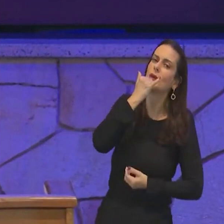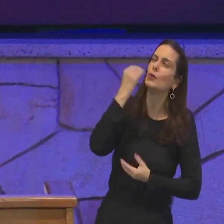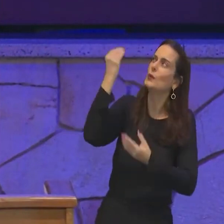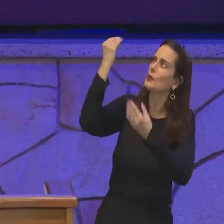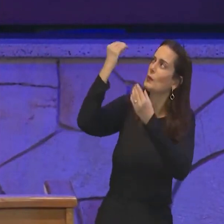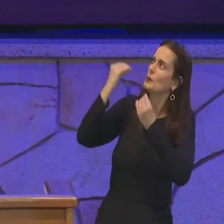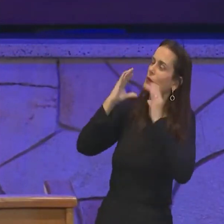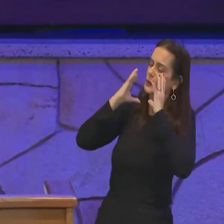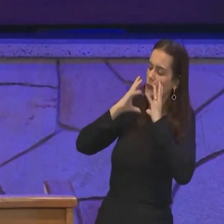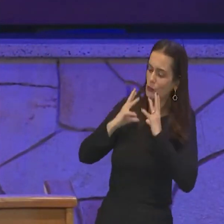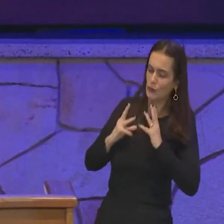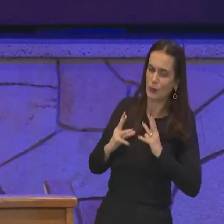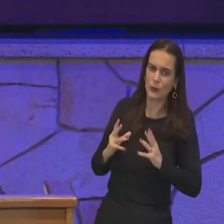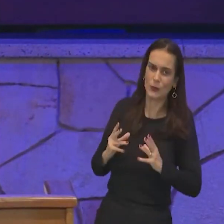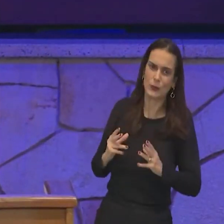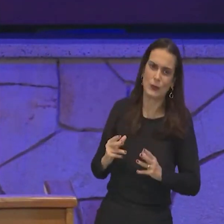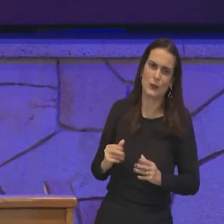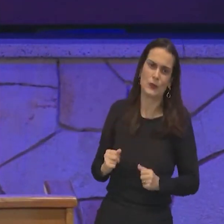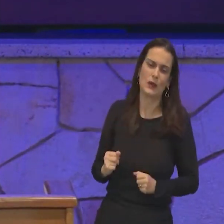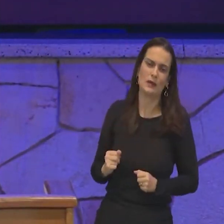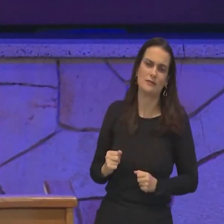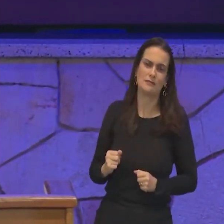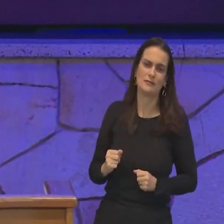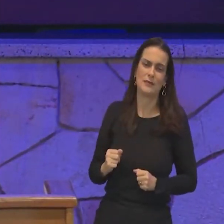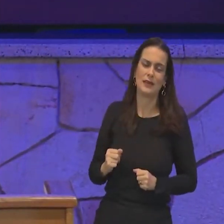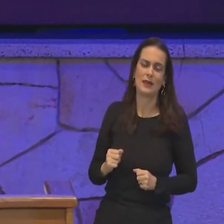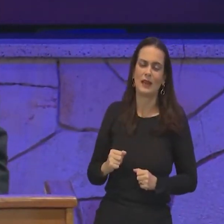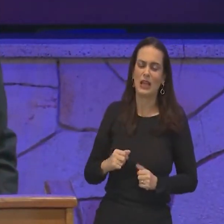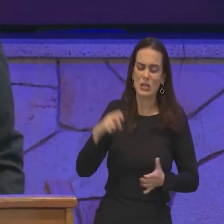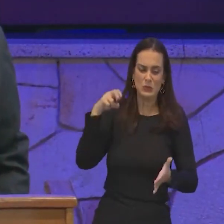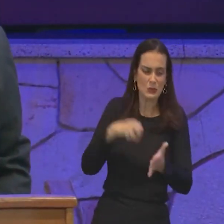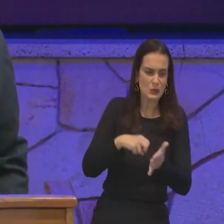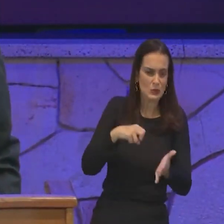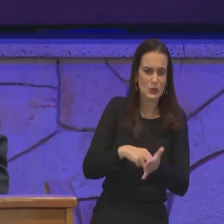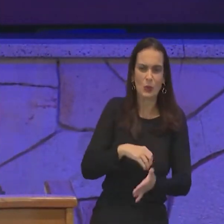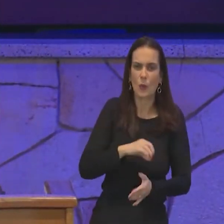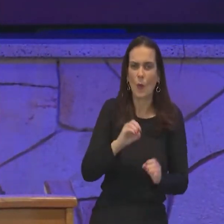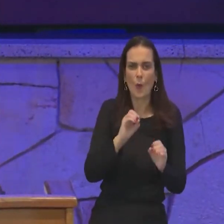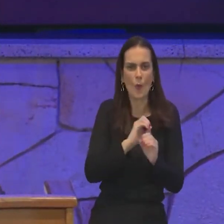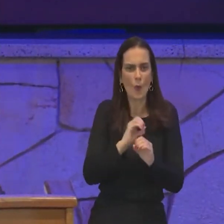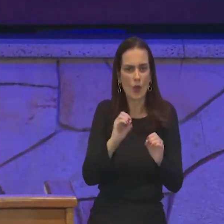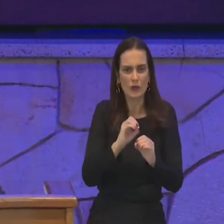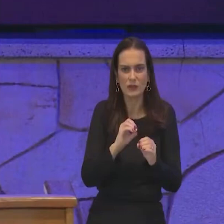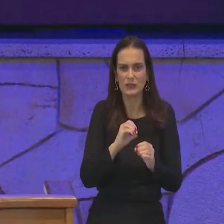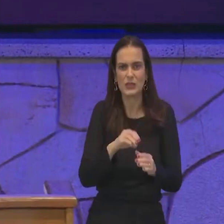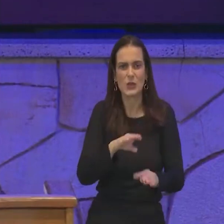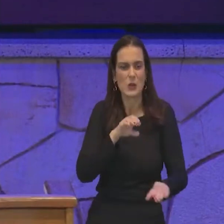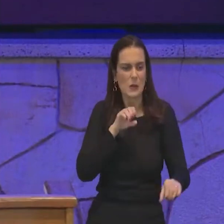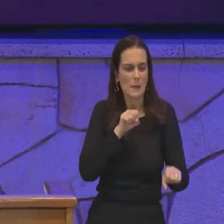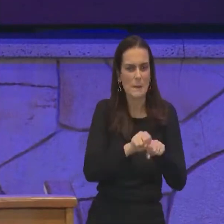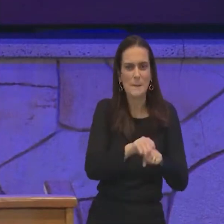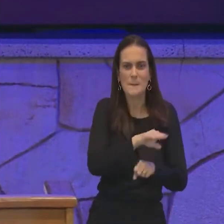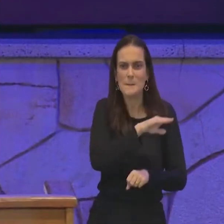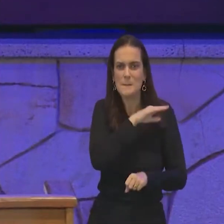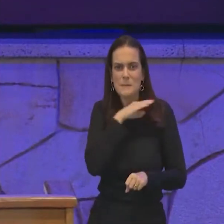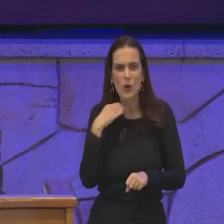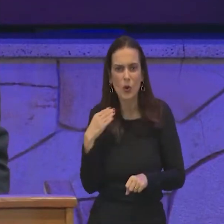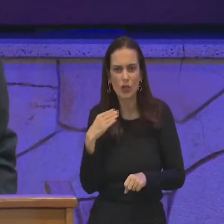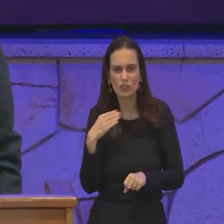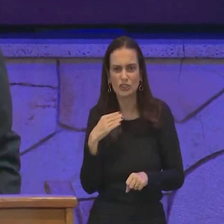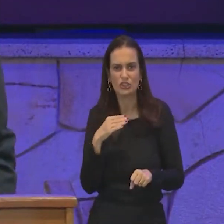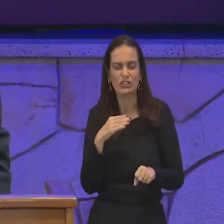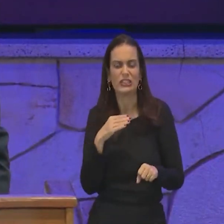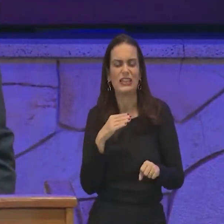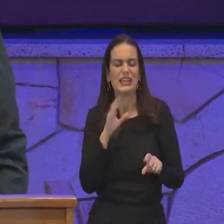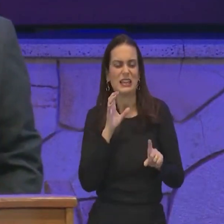purificar os lábios do seu servo. Nenhuma condenação, nenhuma sentença de morte, nenhuma retaliação.